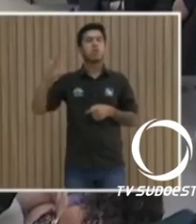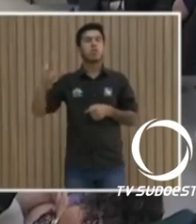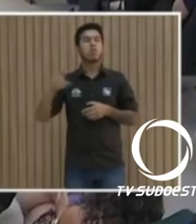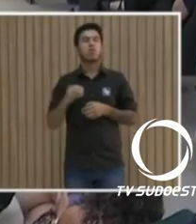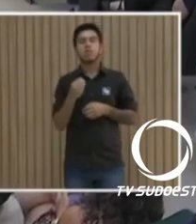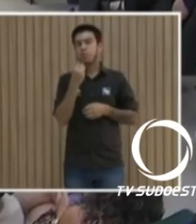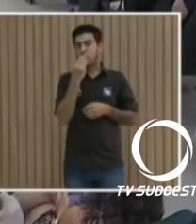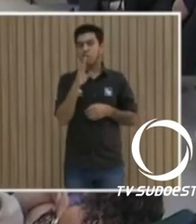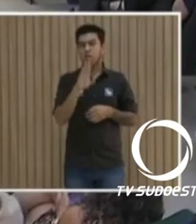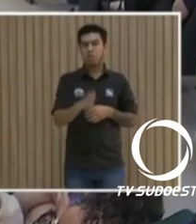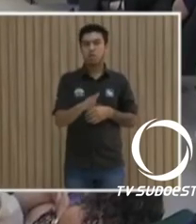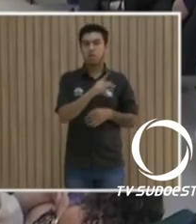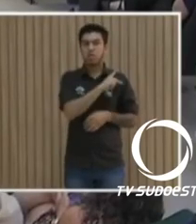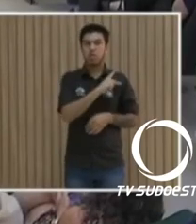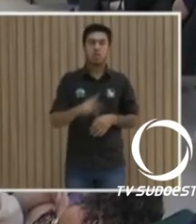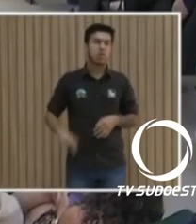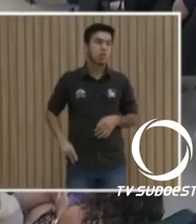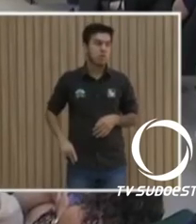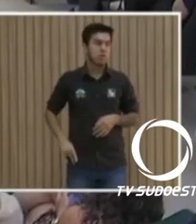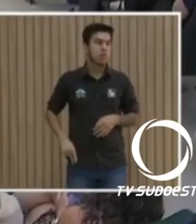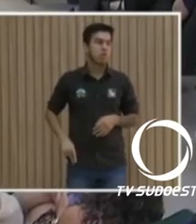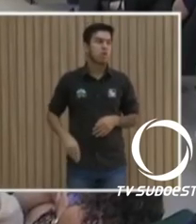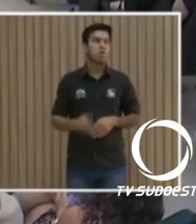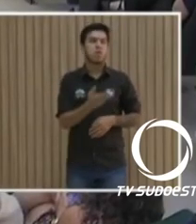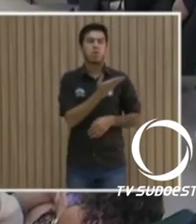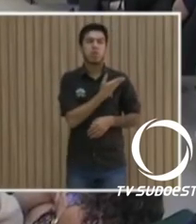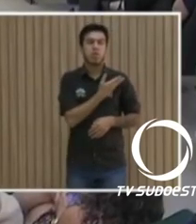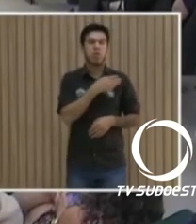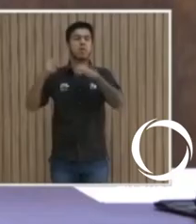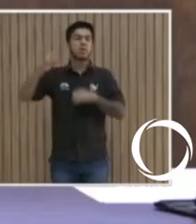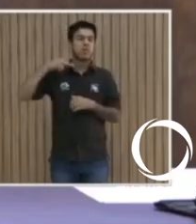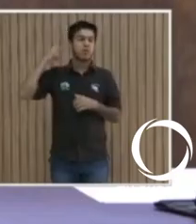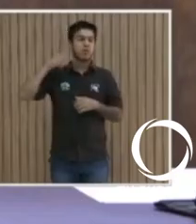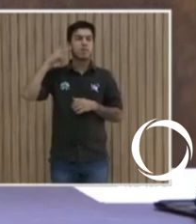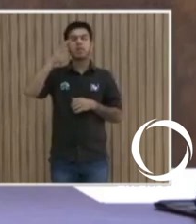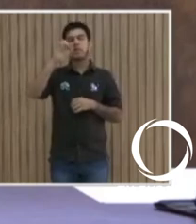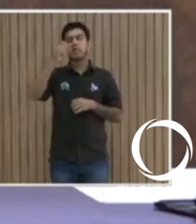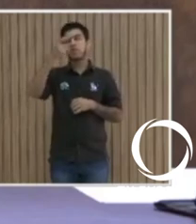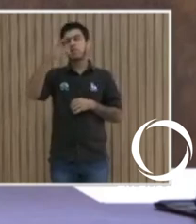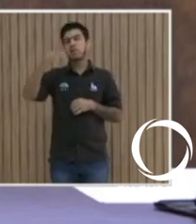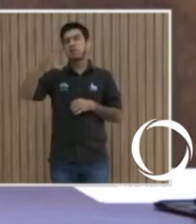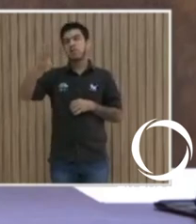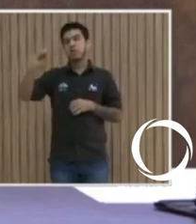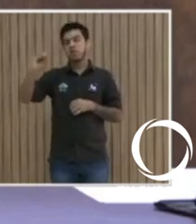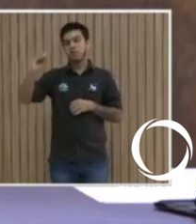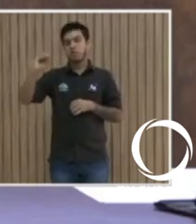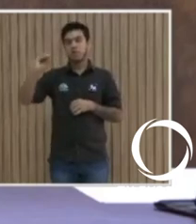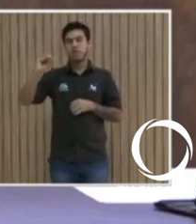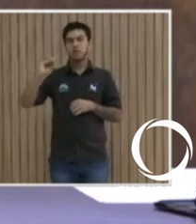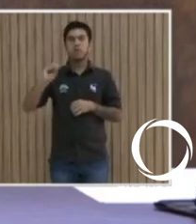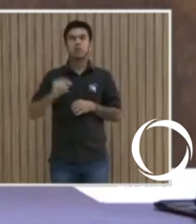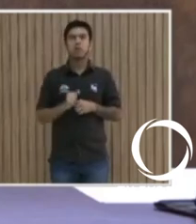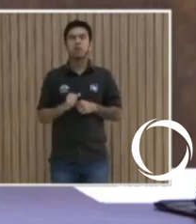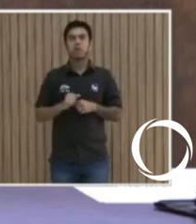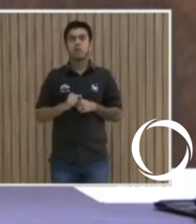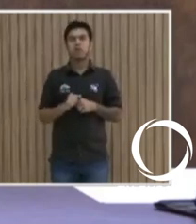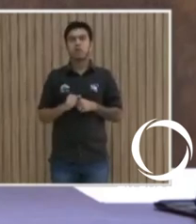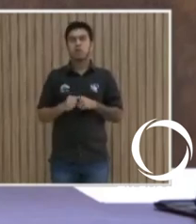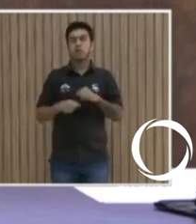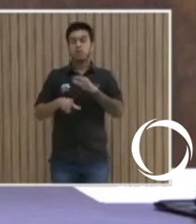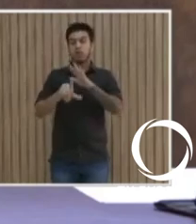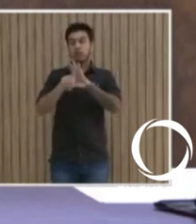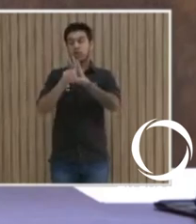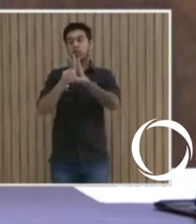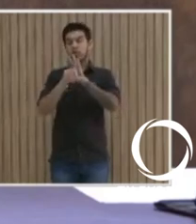a convocação para a sessão de julgamento da Câmara de Vereadores foi lida na sessão da última segunda-feira pela secretária da casa de leis Maria